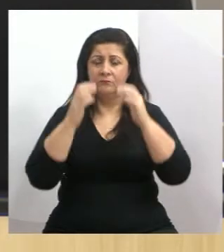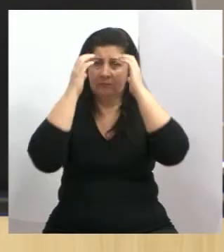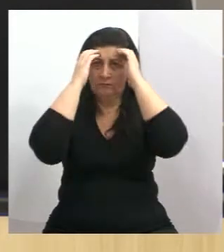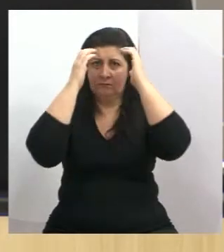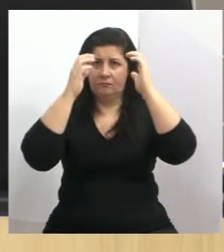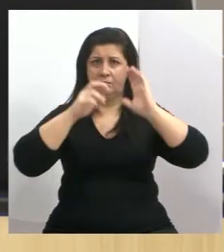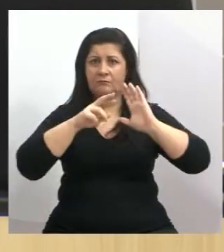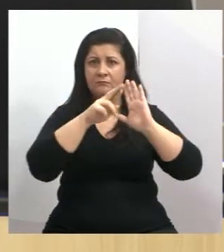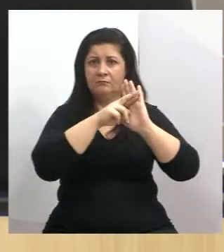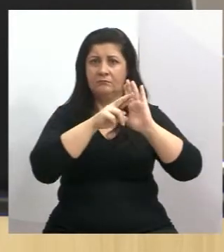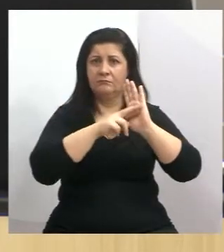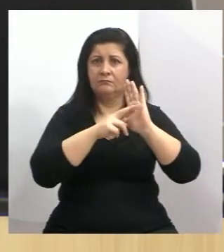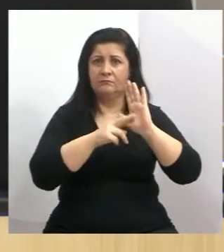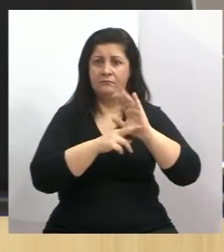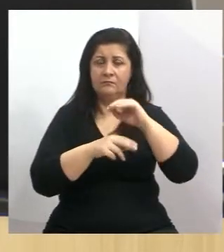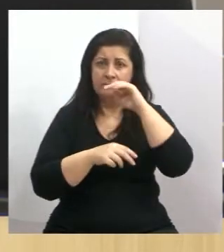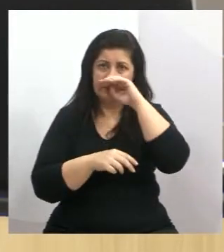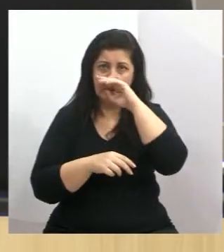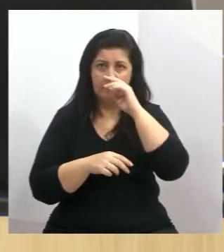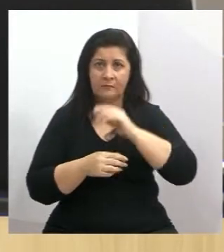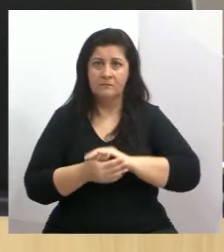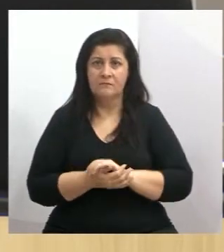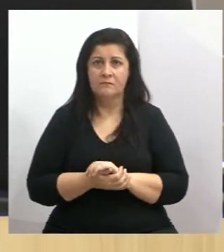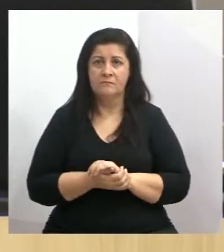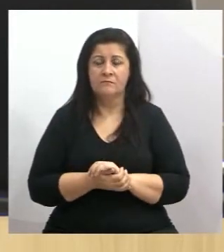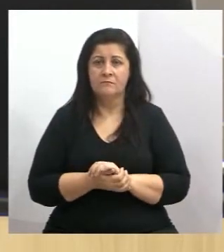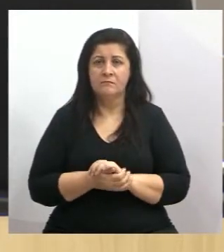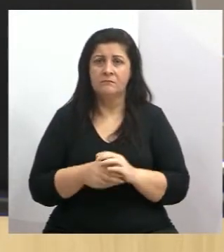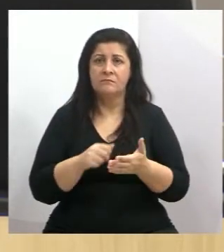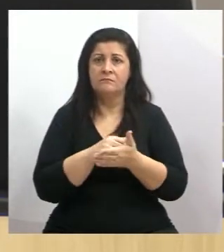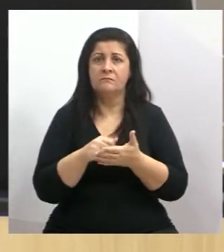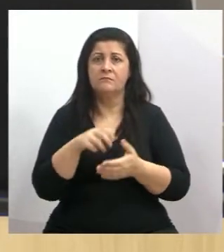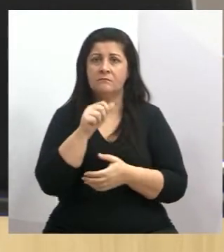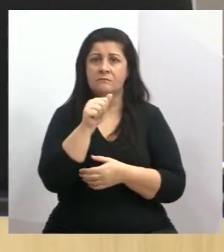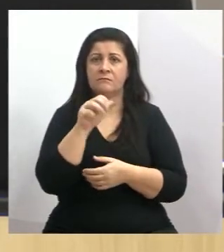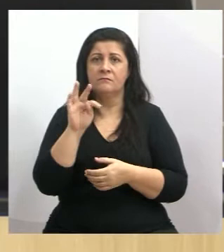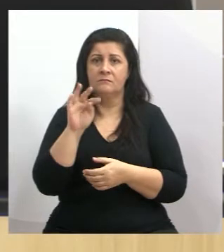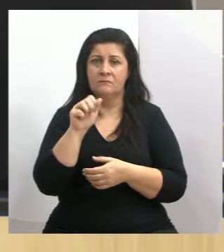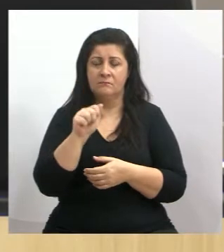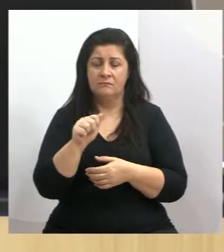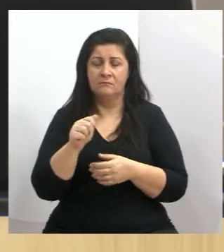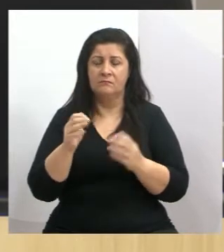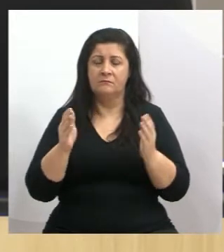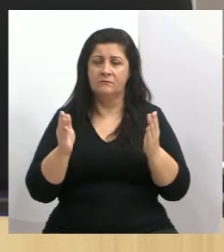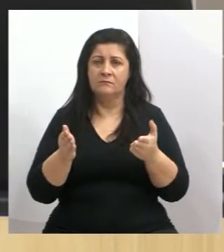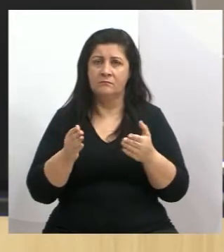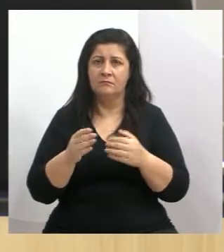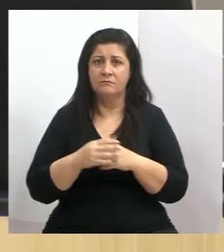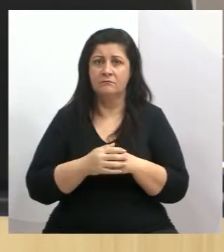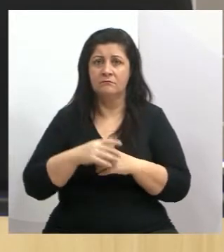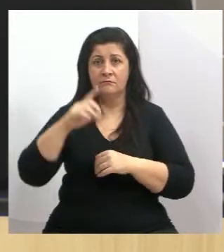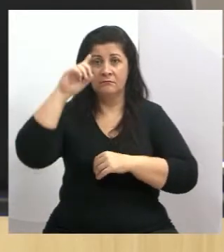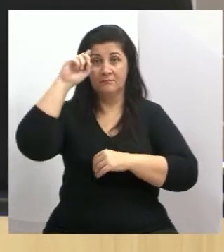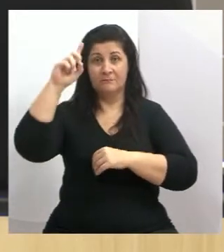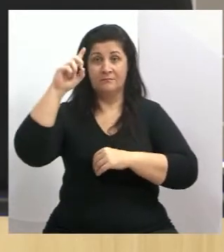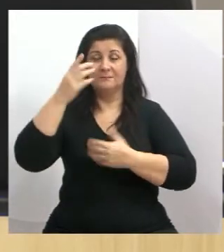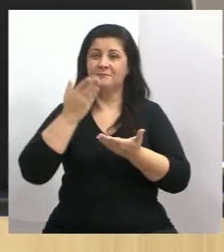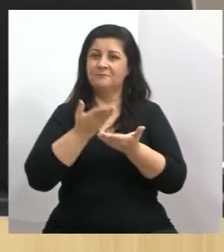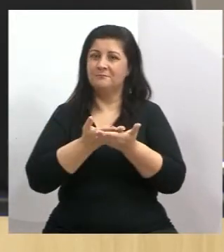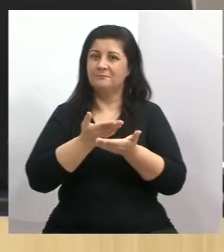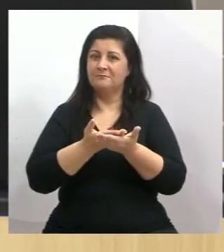cumprida as formalidades formalidades regimentais que seja constatado na ata dos trabalhos da sessão o registro de transcurso do dia do estudante